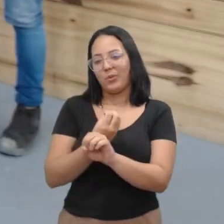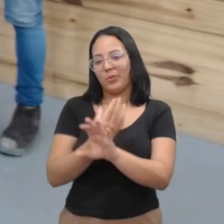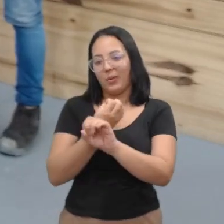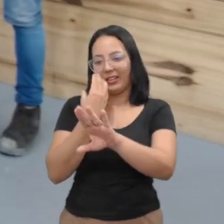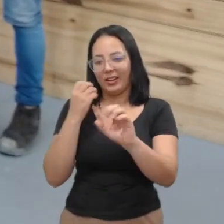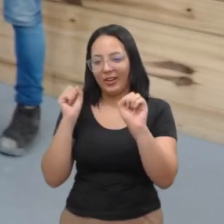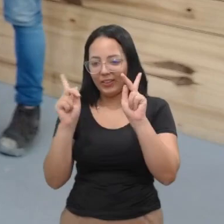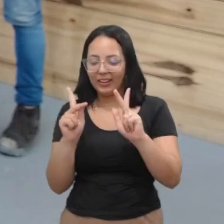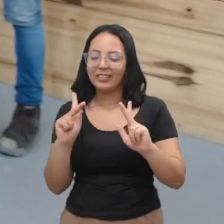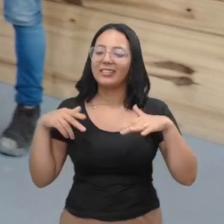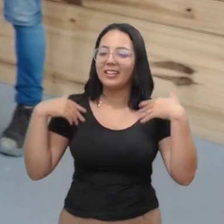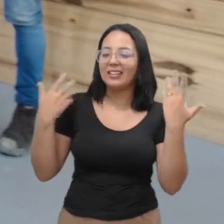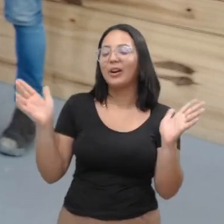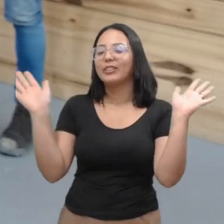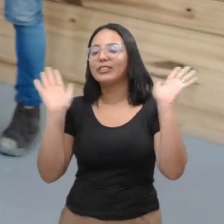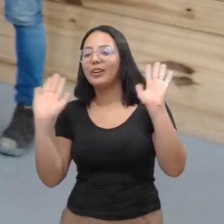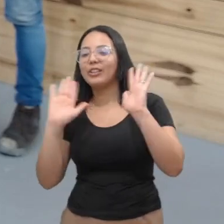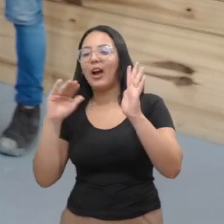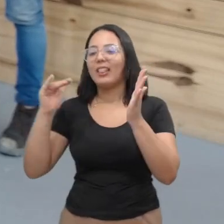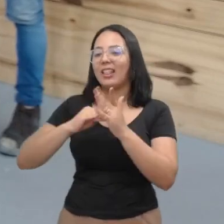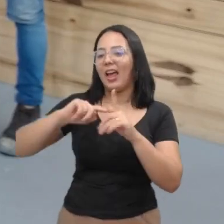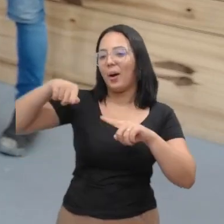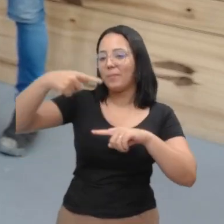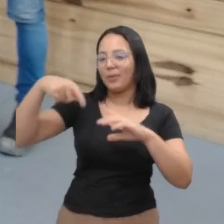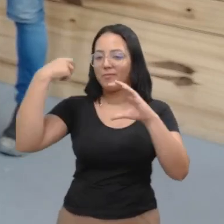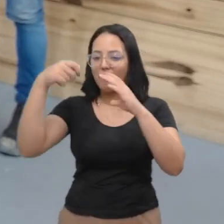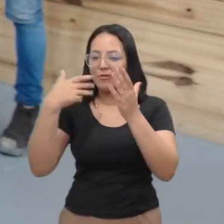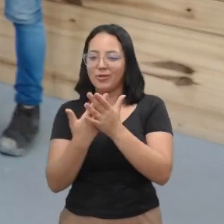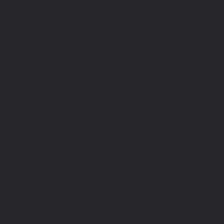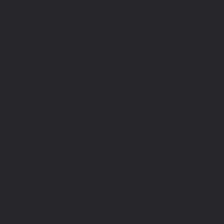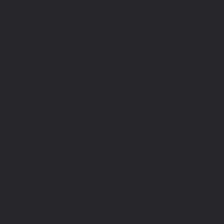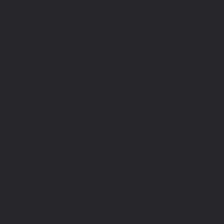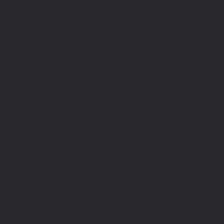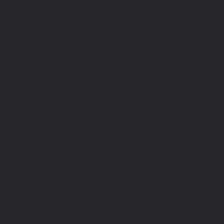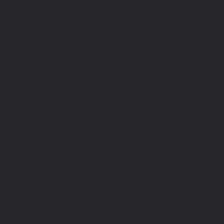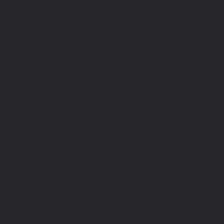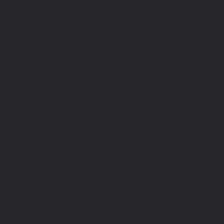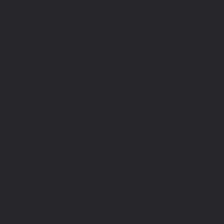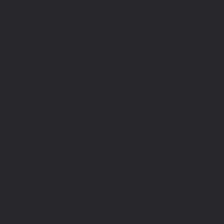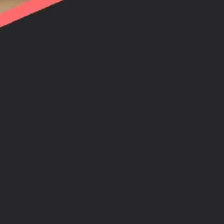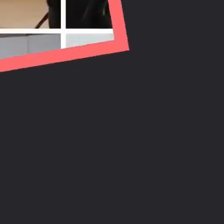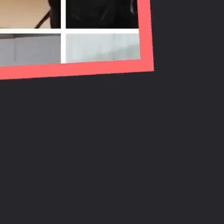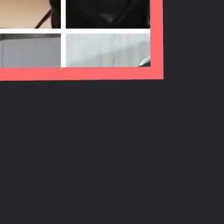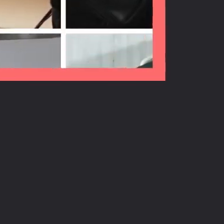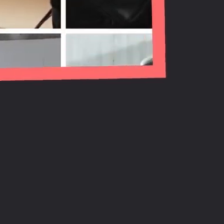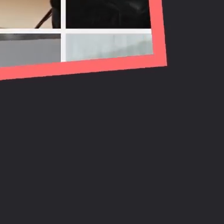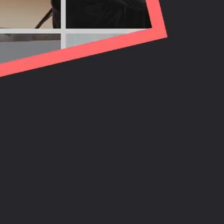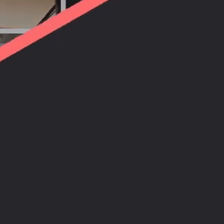Então, gente, tchau, tchau. Até a próxima videoaula.